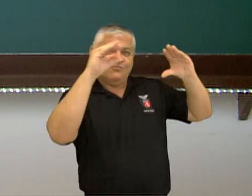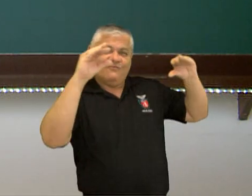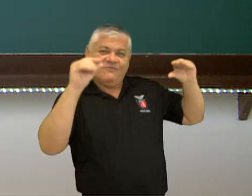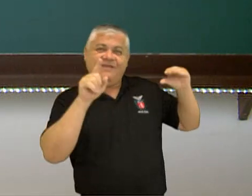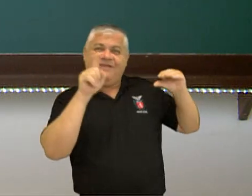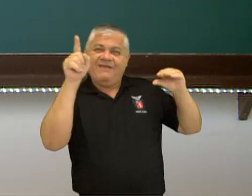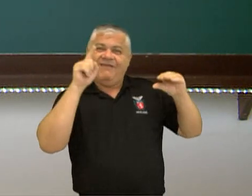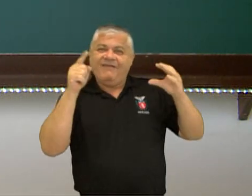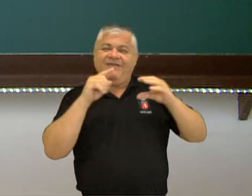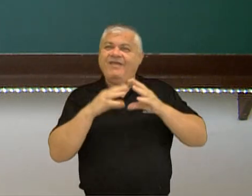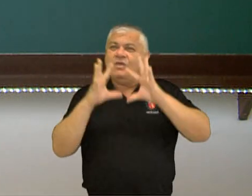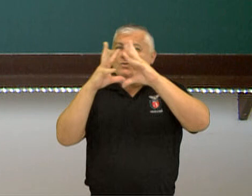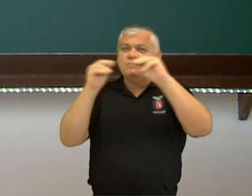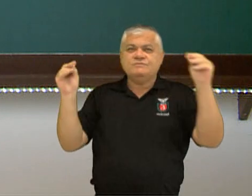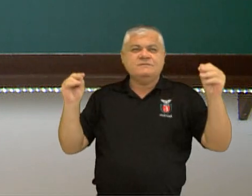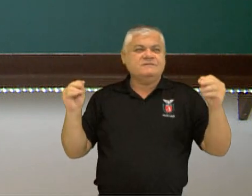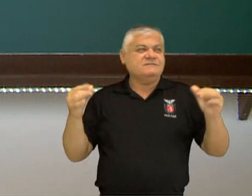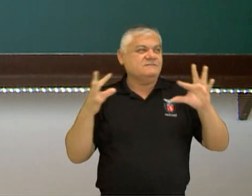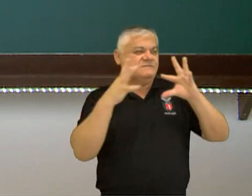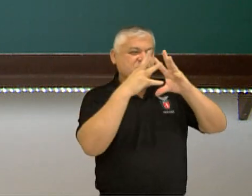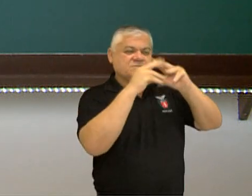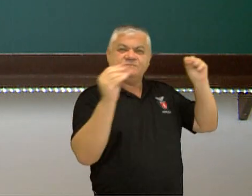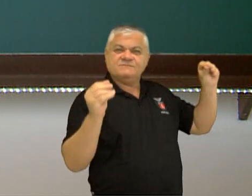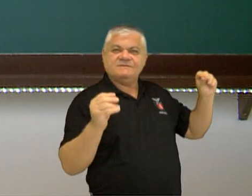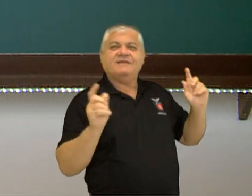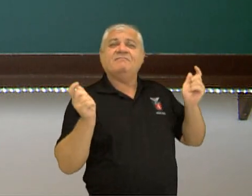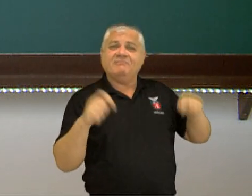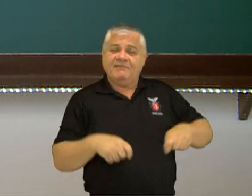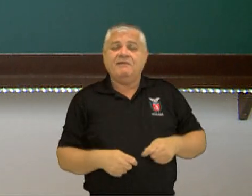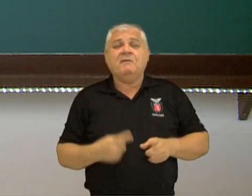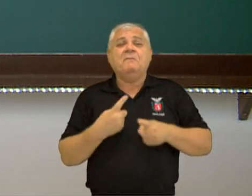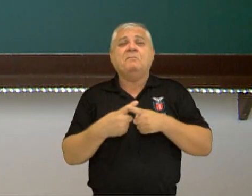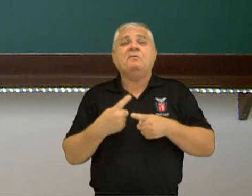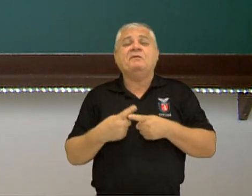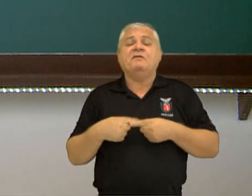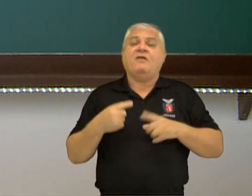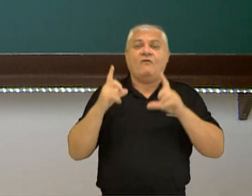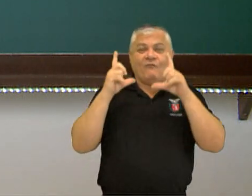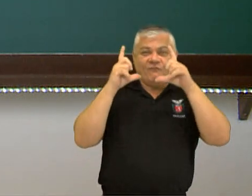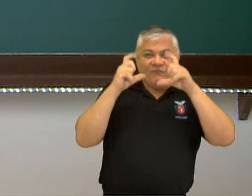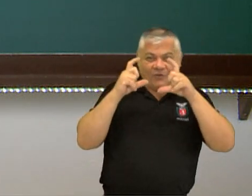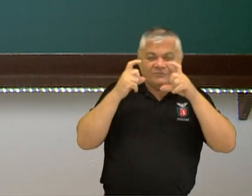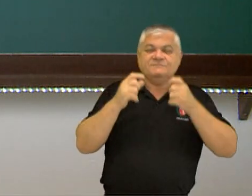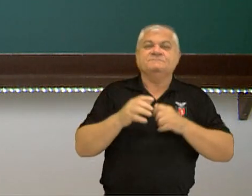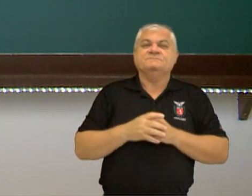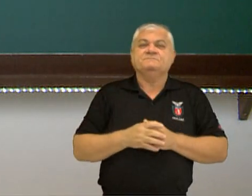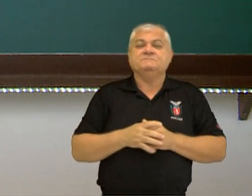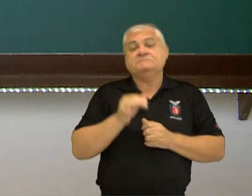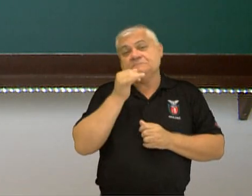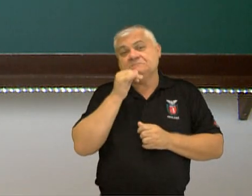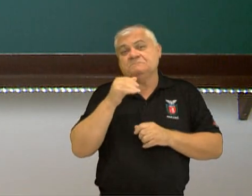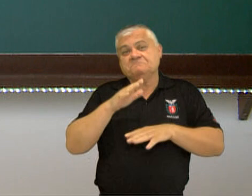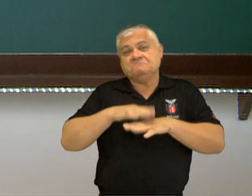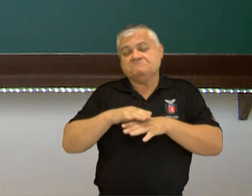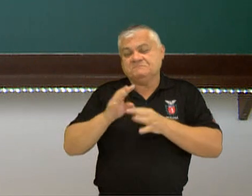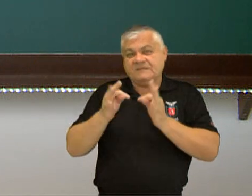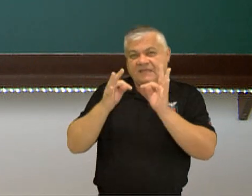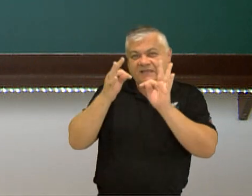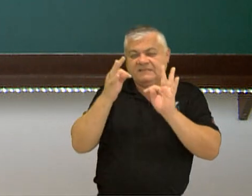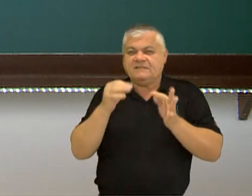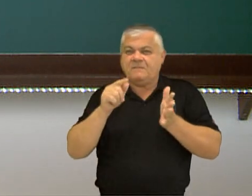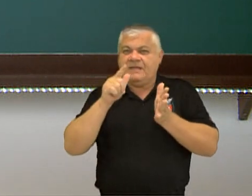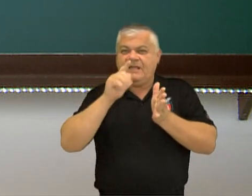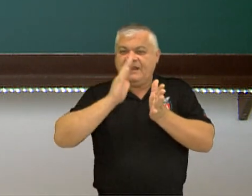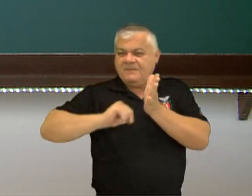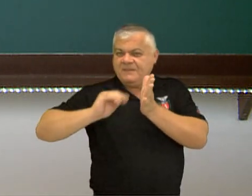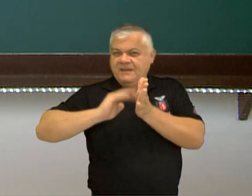ser eliminadas, diferente de quando nós fazemos as fotos, aonde nós temos que realizar técnicas para a remoção das